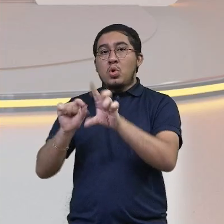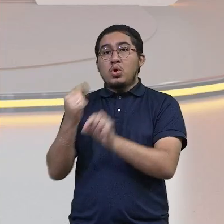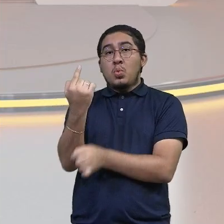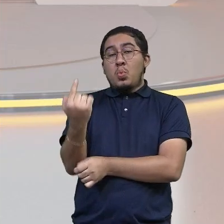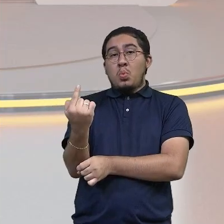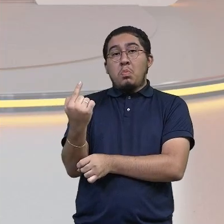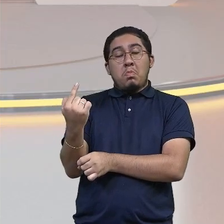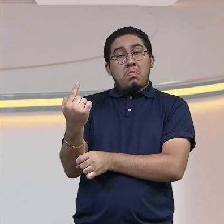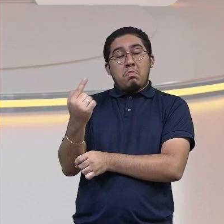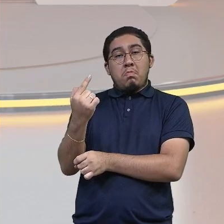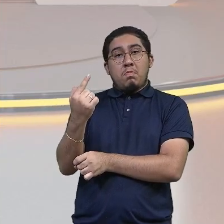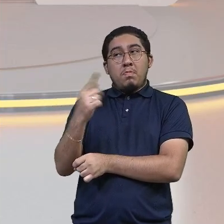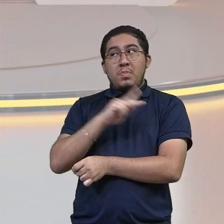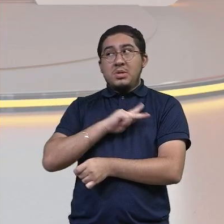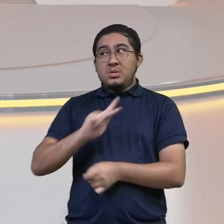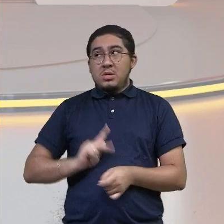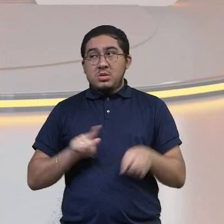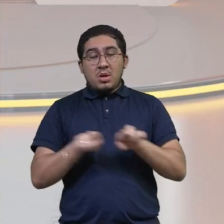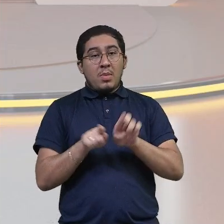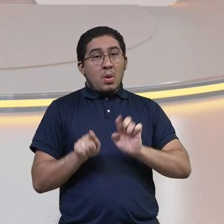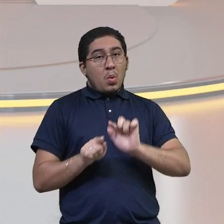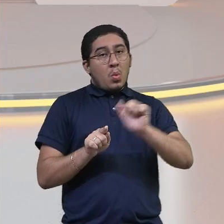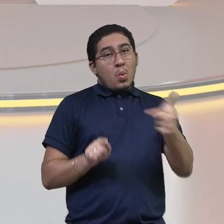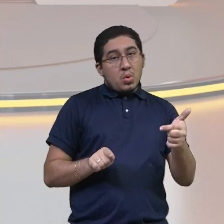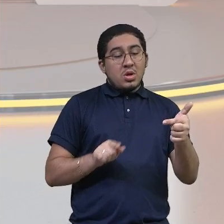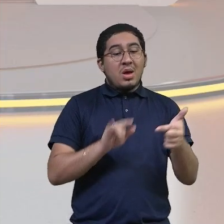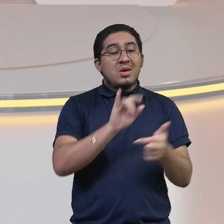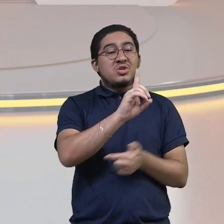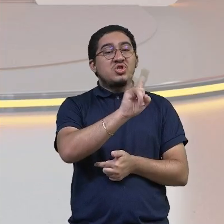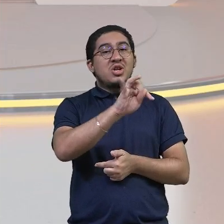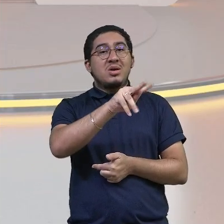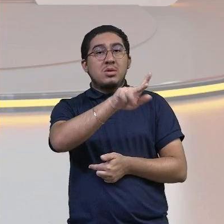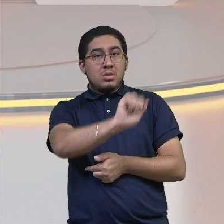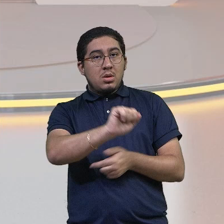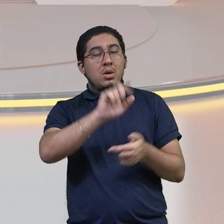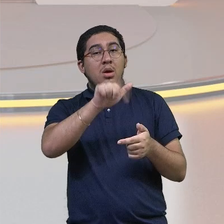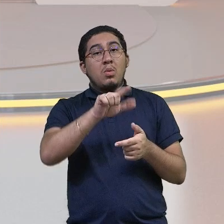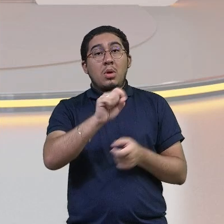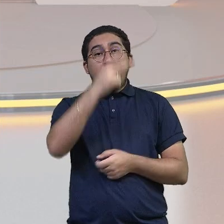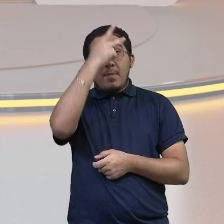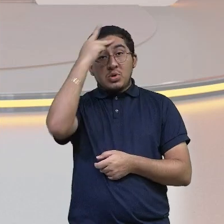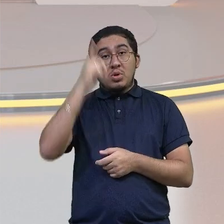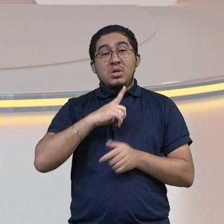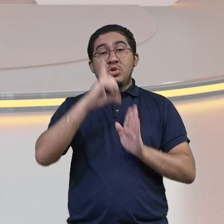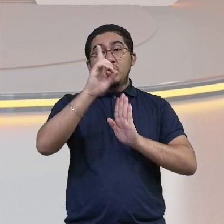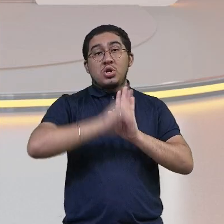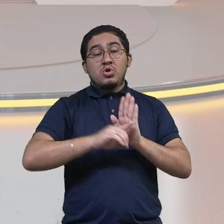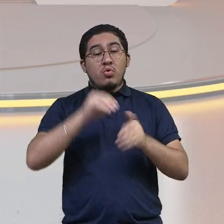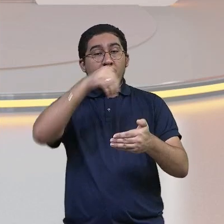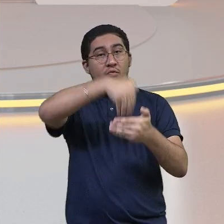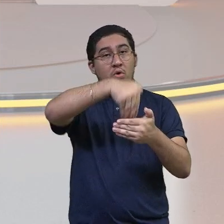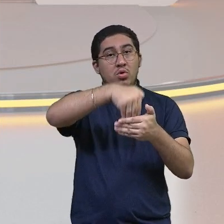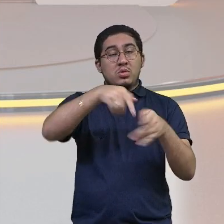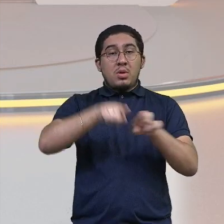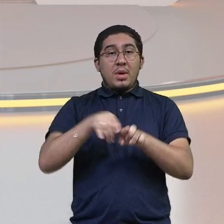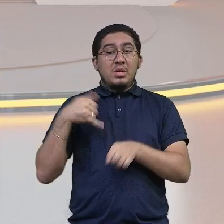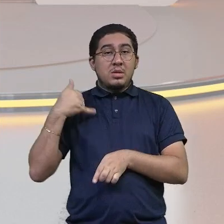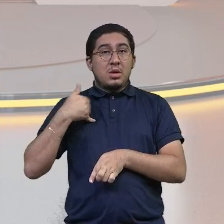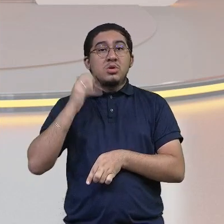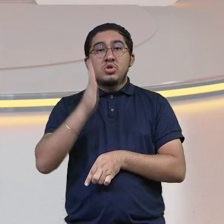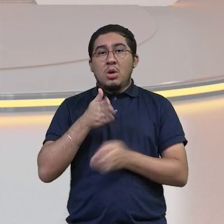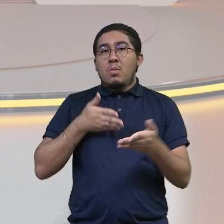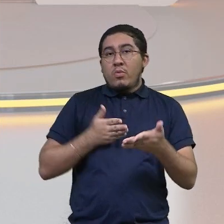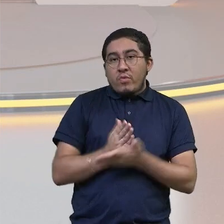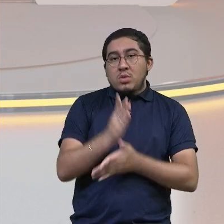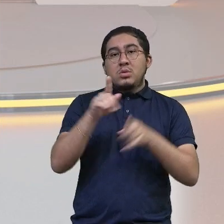A eleição direta é aquela onde todos os cidadãos com direito a voto, com a idade necessária,